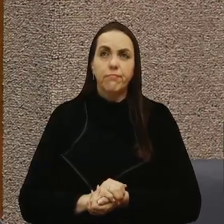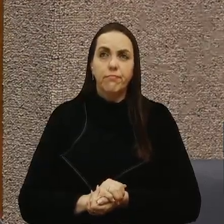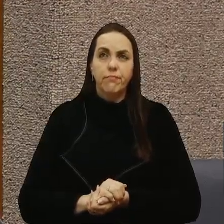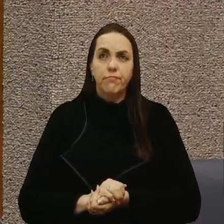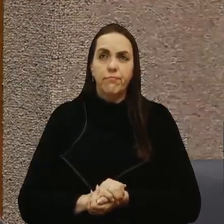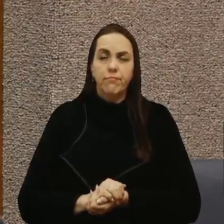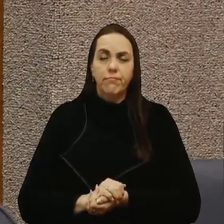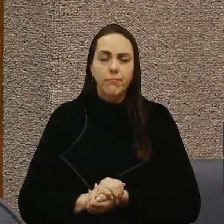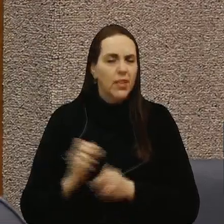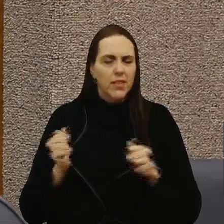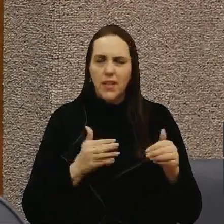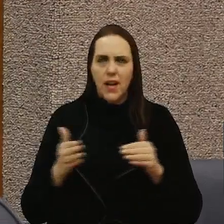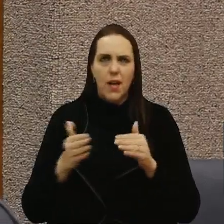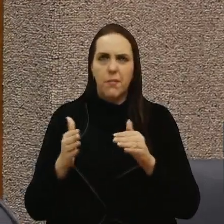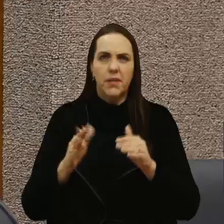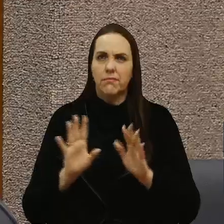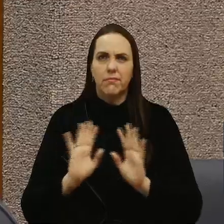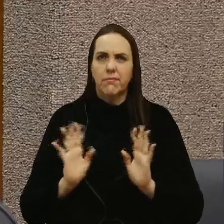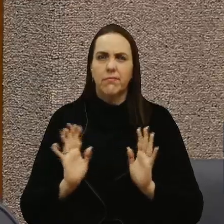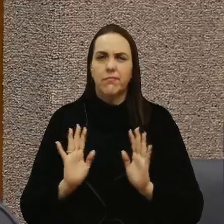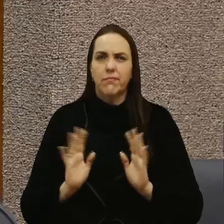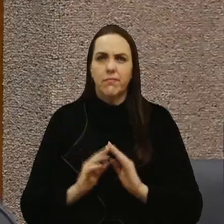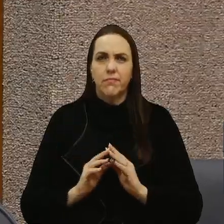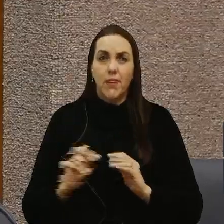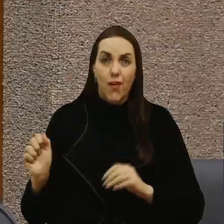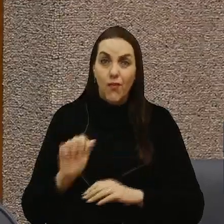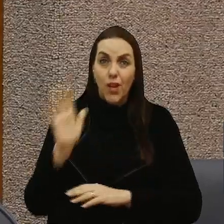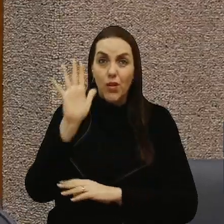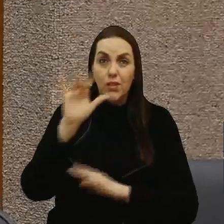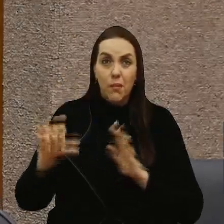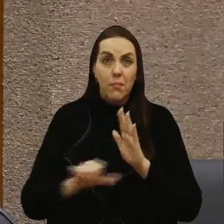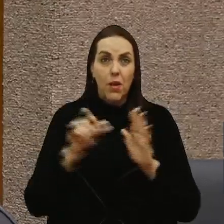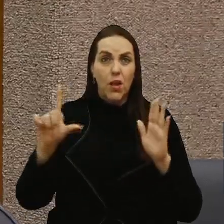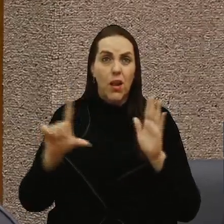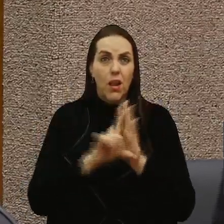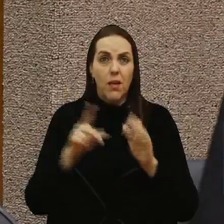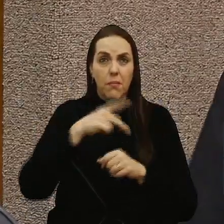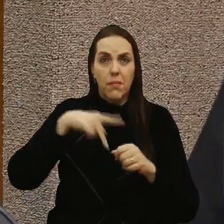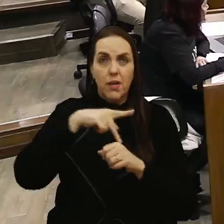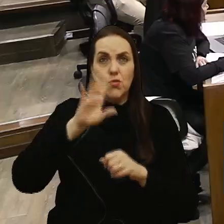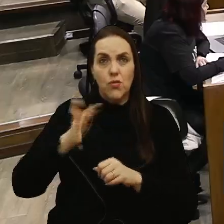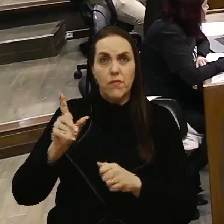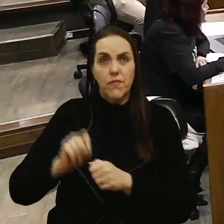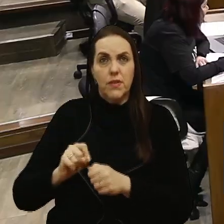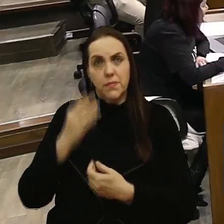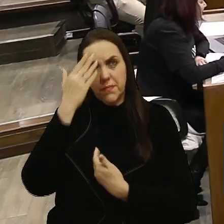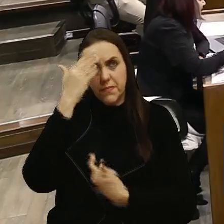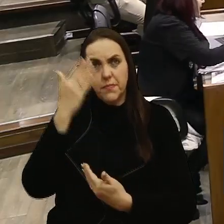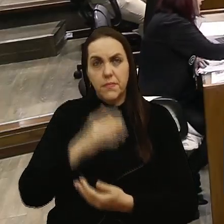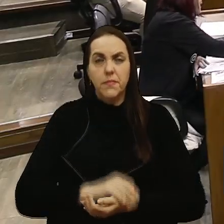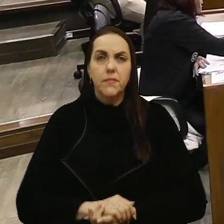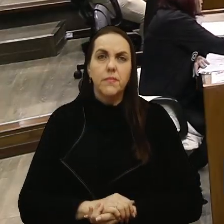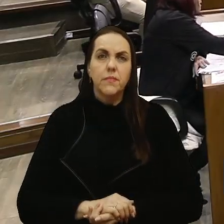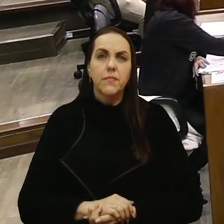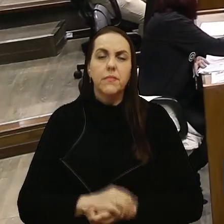andar nesse caminho. Não, nós precisamos valorizar a melhor lei que esse país já fez. Obrigado. Obrigado, vereador D'Ambrosio.